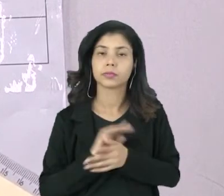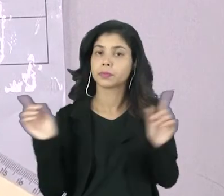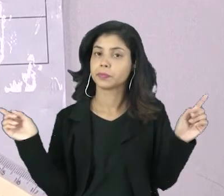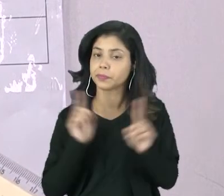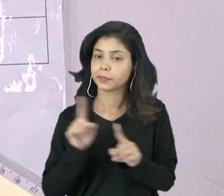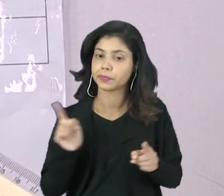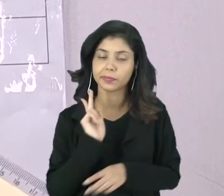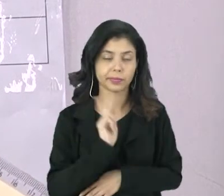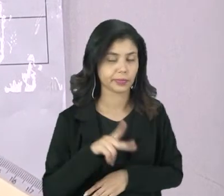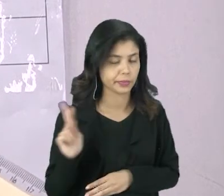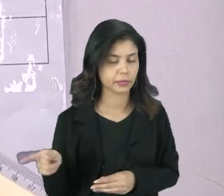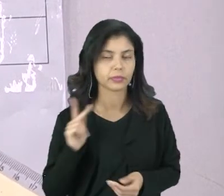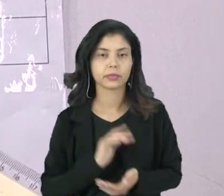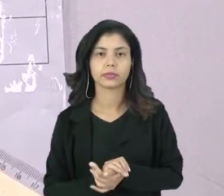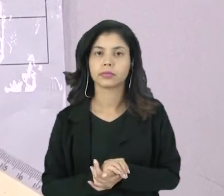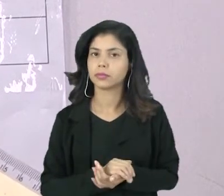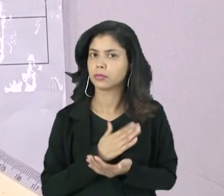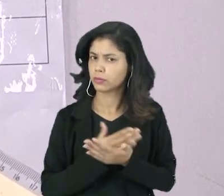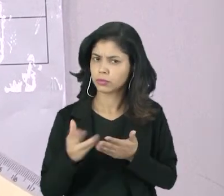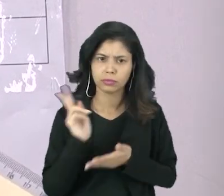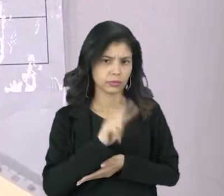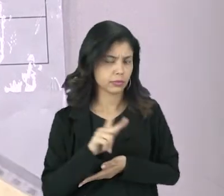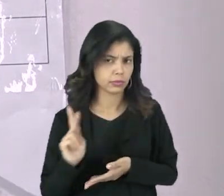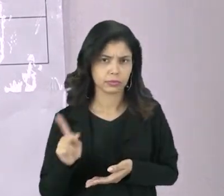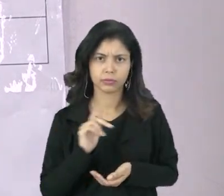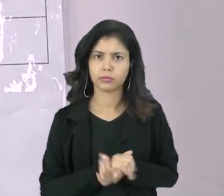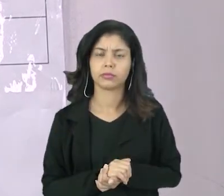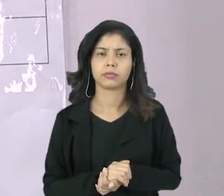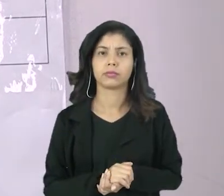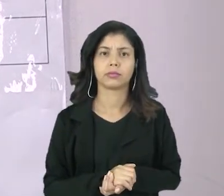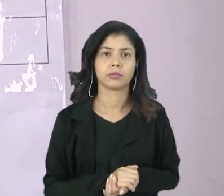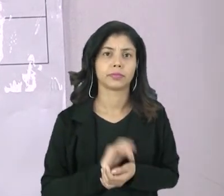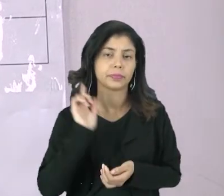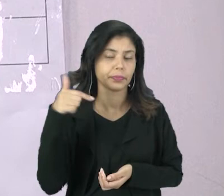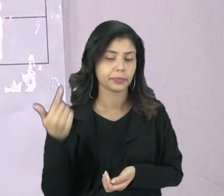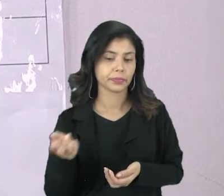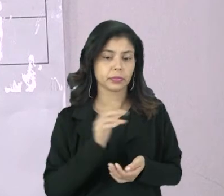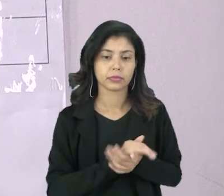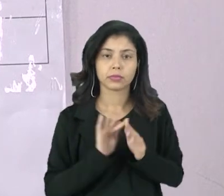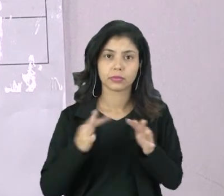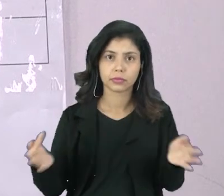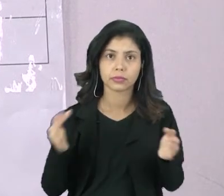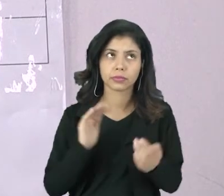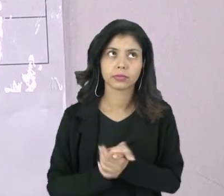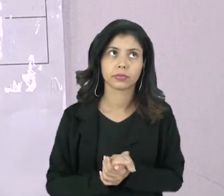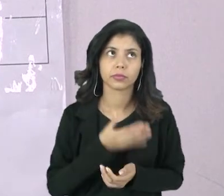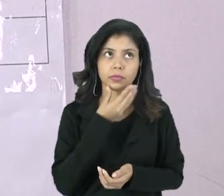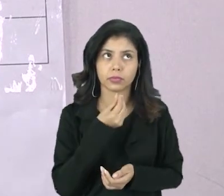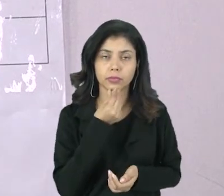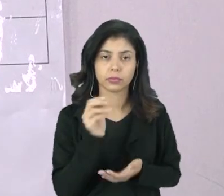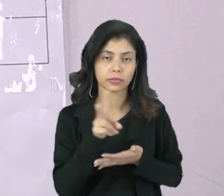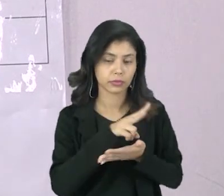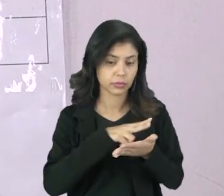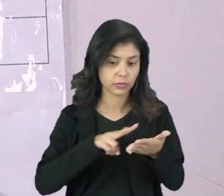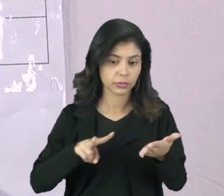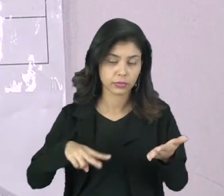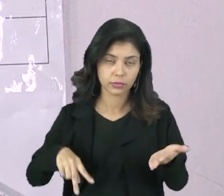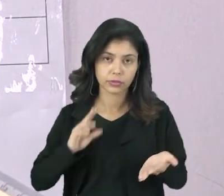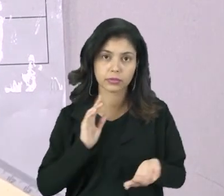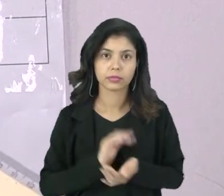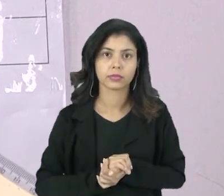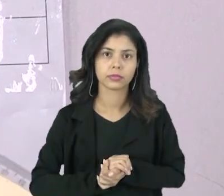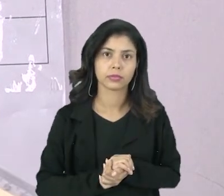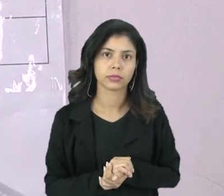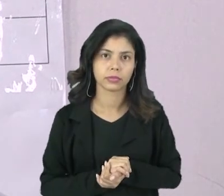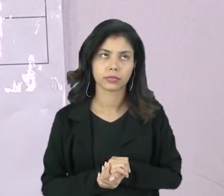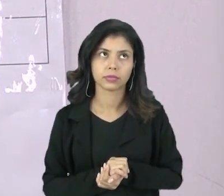ou não professora lendo não inicia com a letra R Então vamos para a próxima frase o menino está